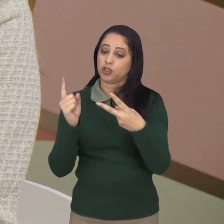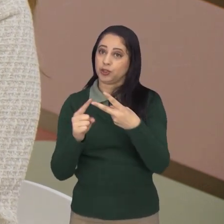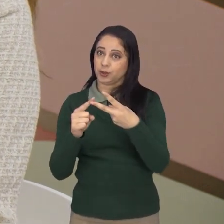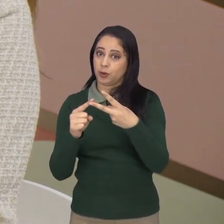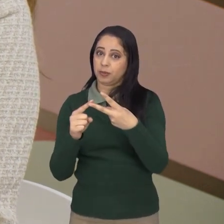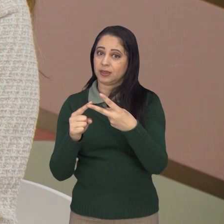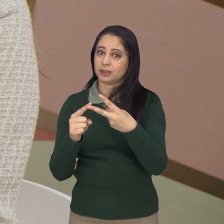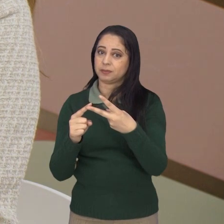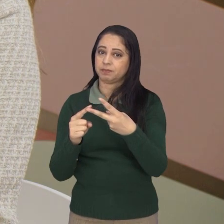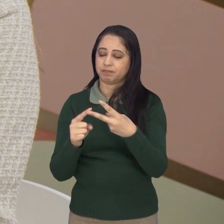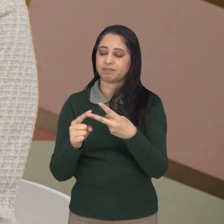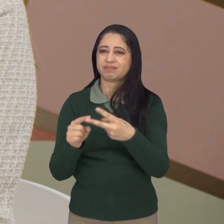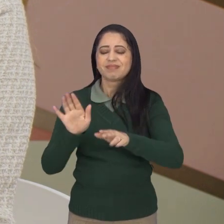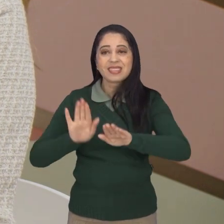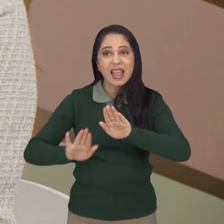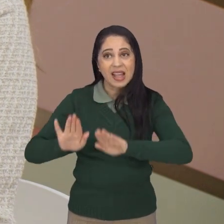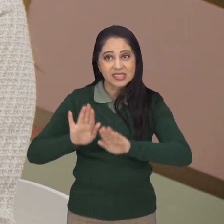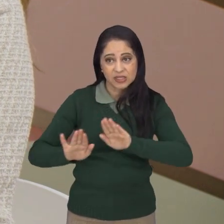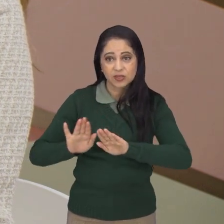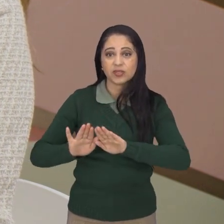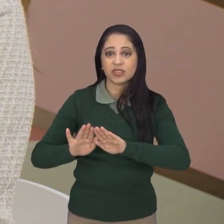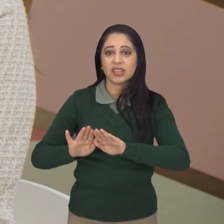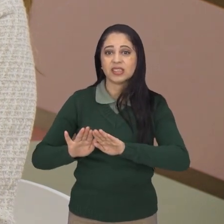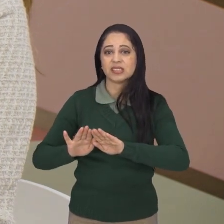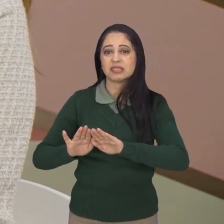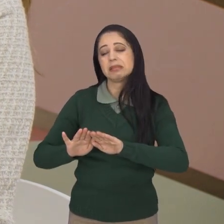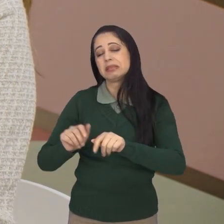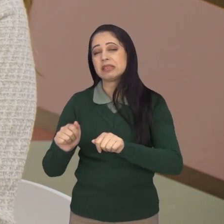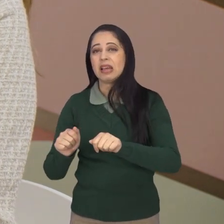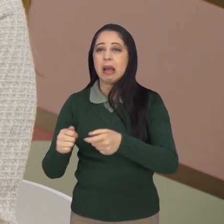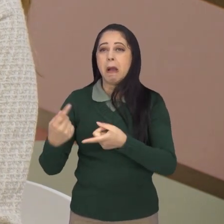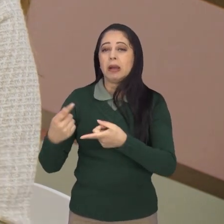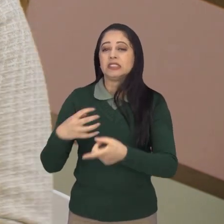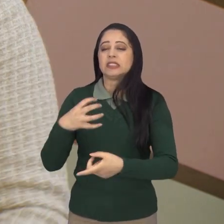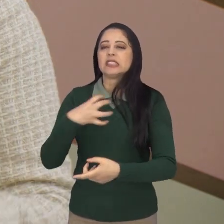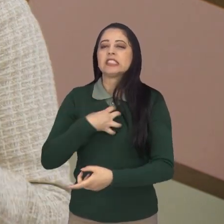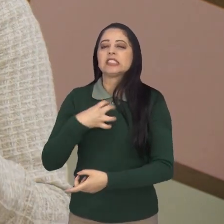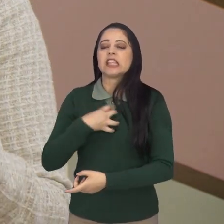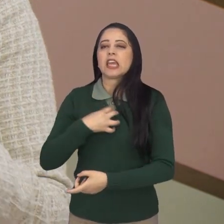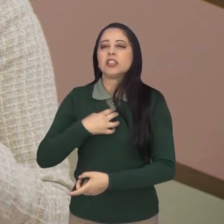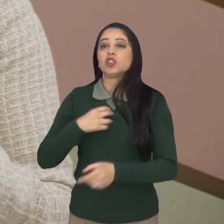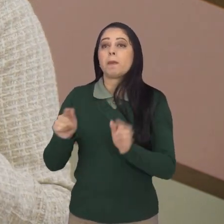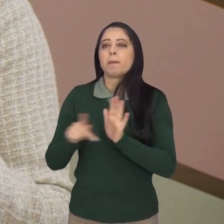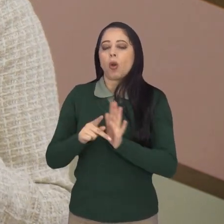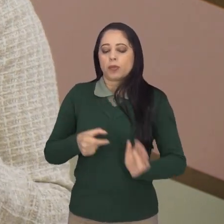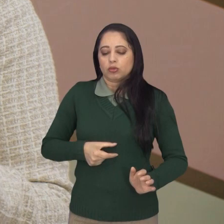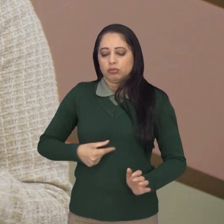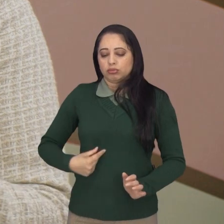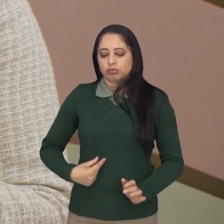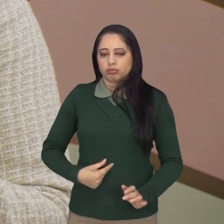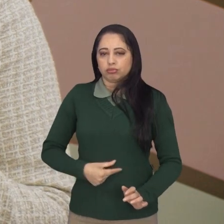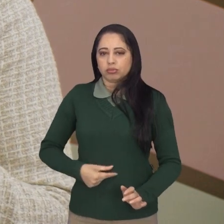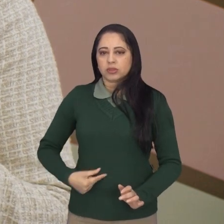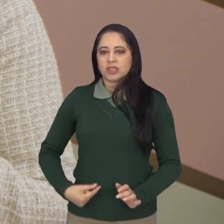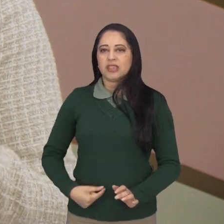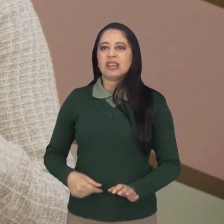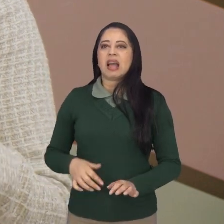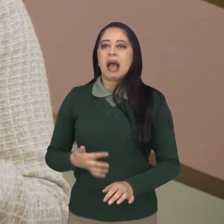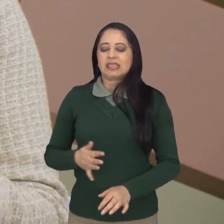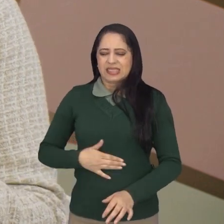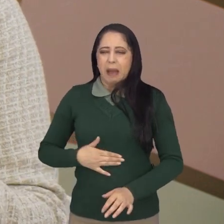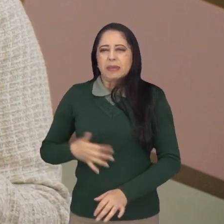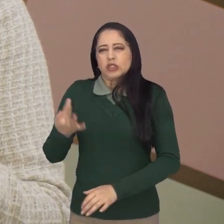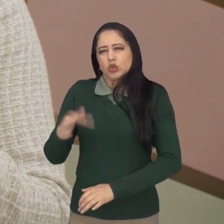intolerância. E muitas vezes as intolerâncias elas estão associadas com sintomas do trato gastrointestinal. Então assim,